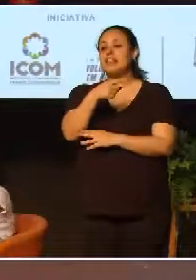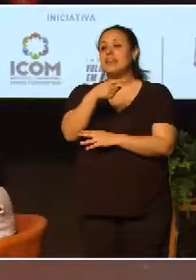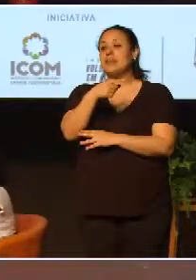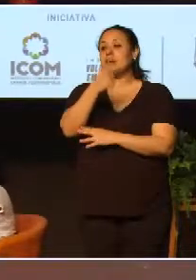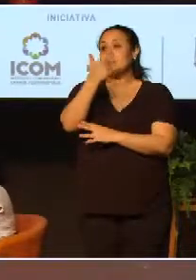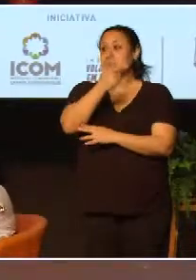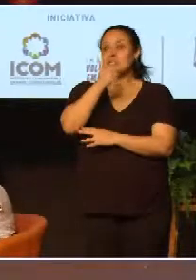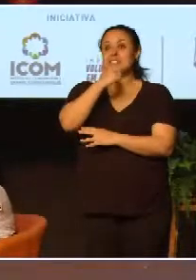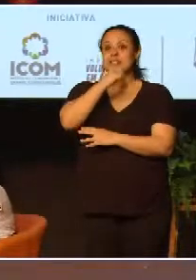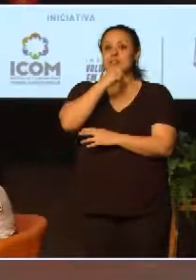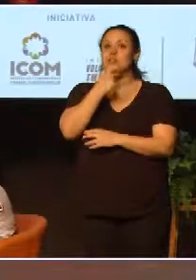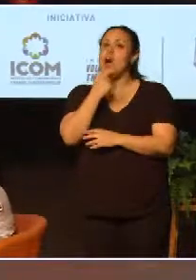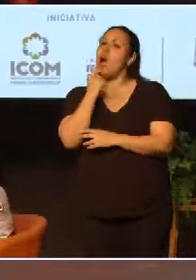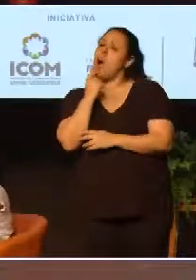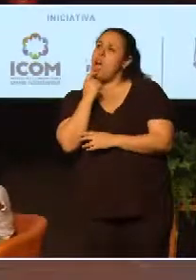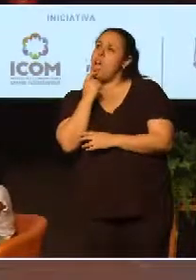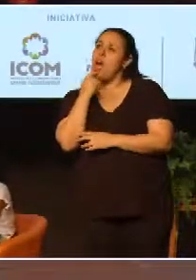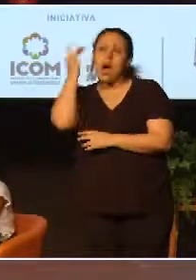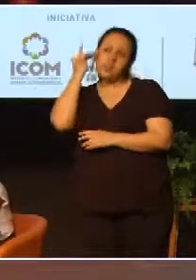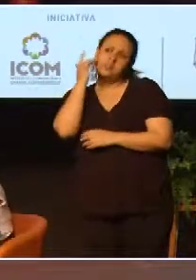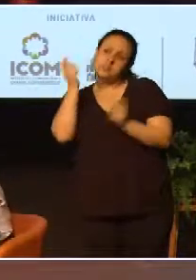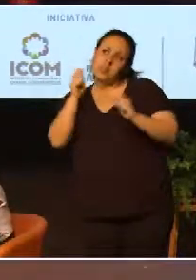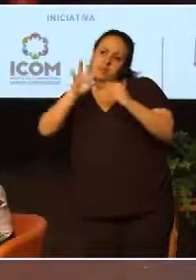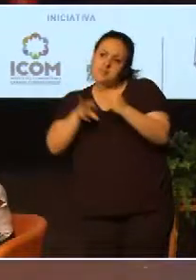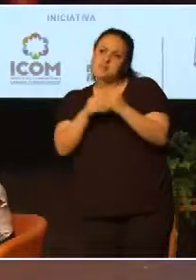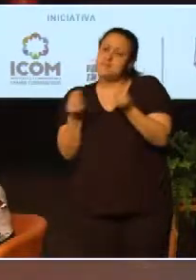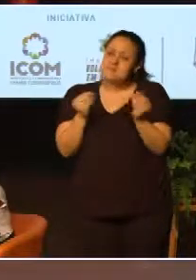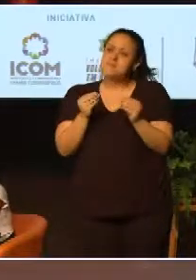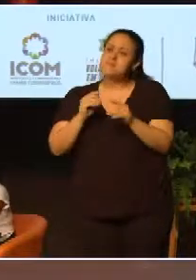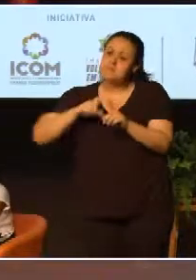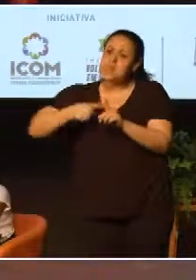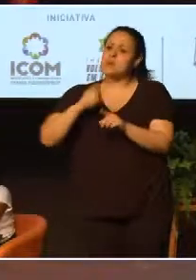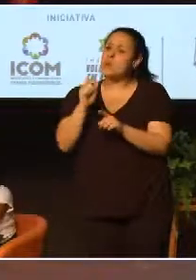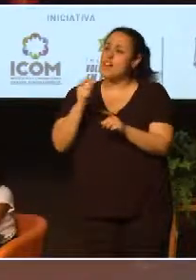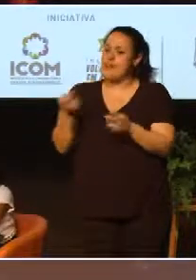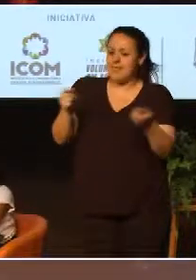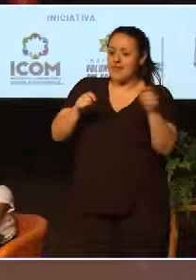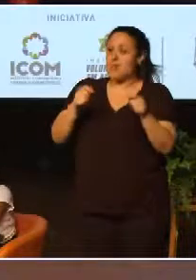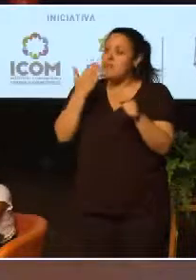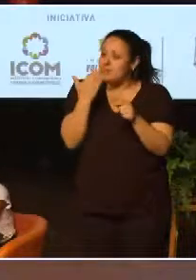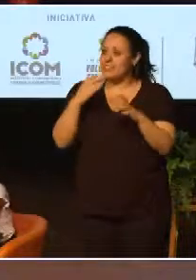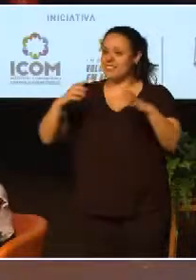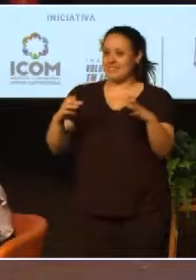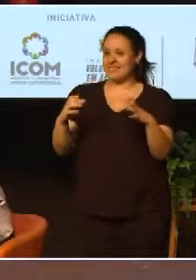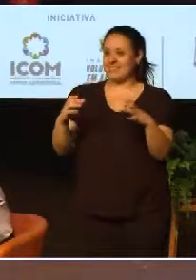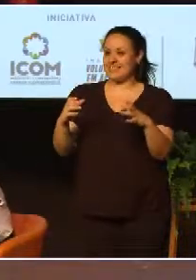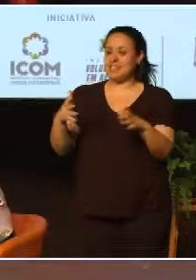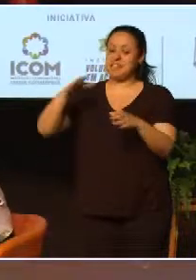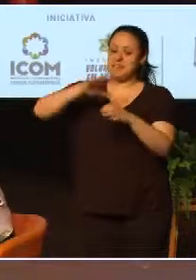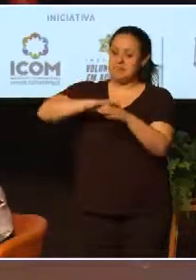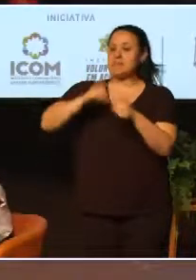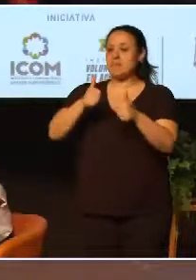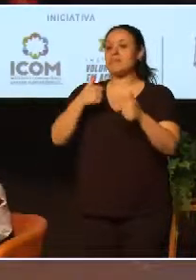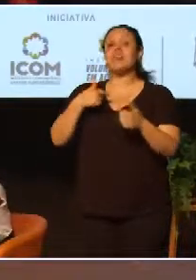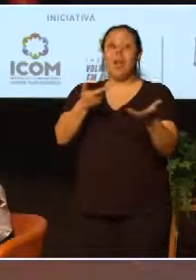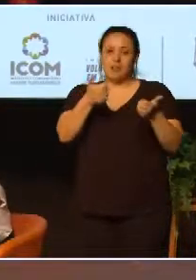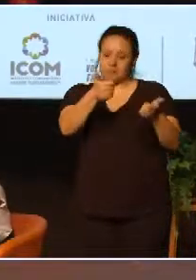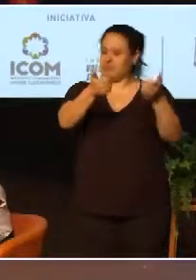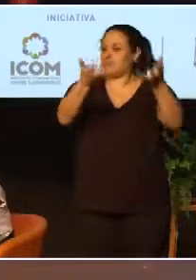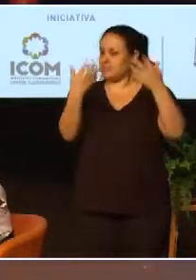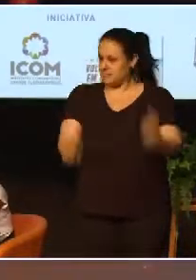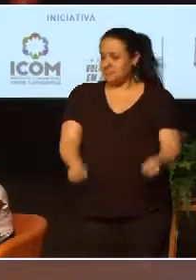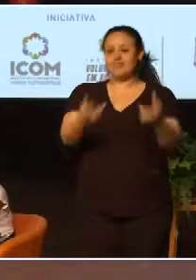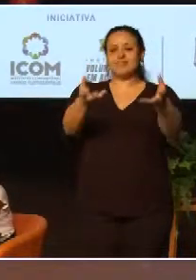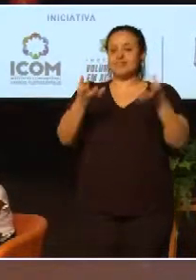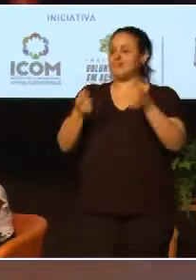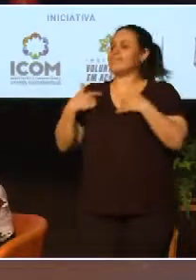fazer marmitex. Então, eu vou fazer os marmitex e você entrega. E aí, eu fui lá entregar o marmitex. E não contente ainda,